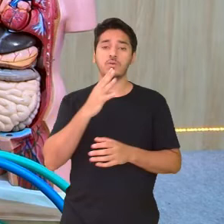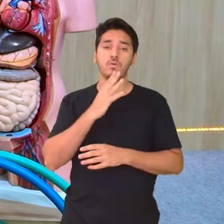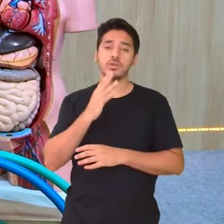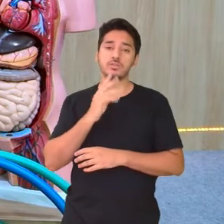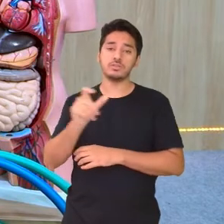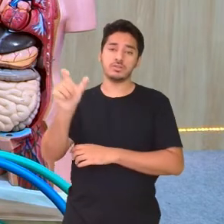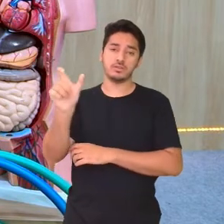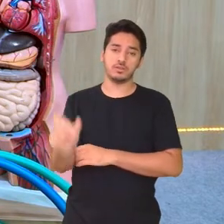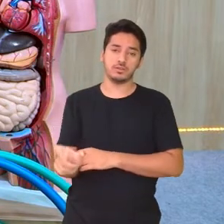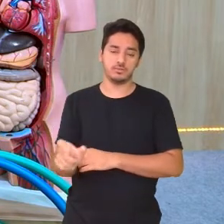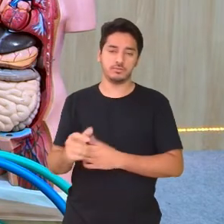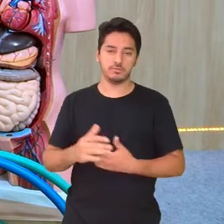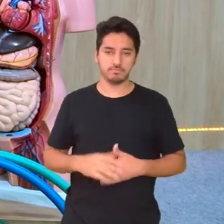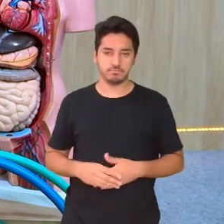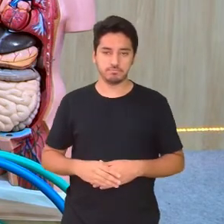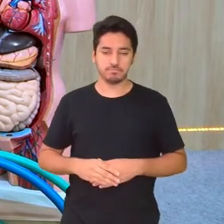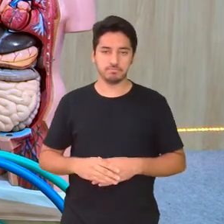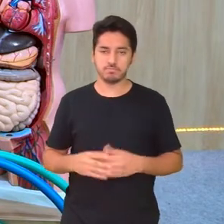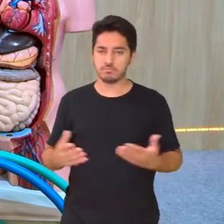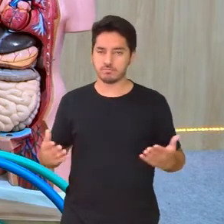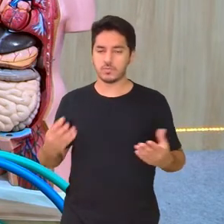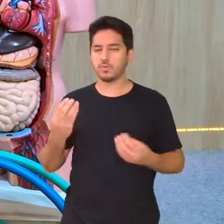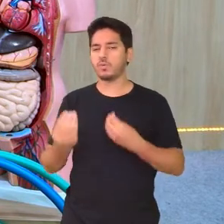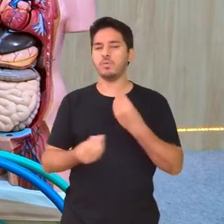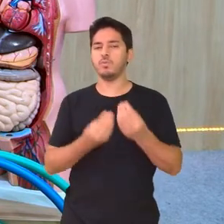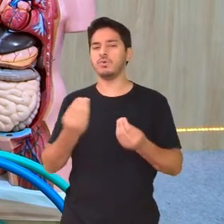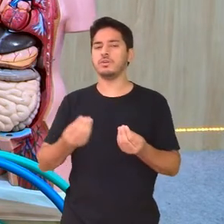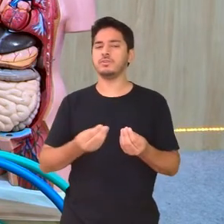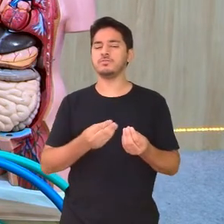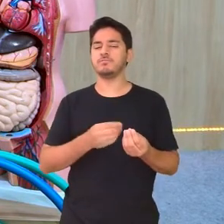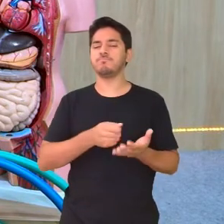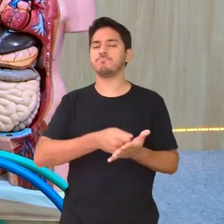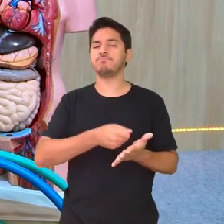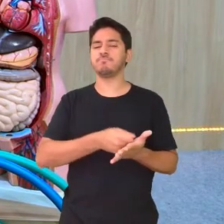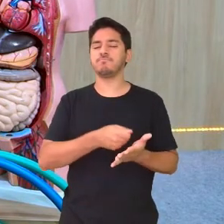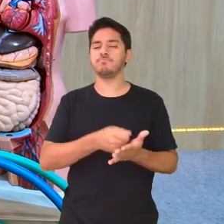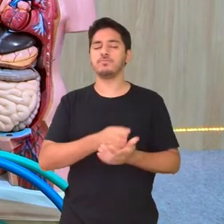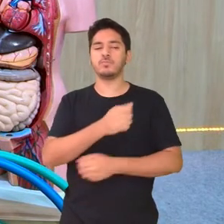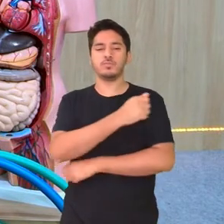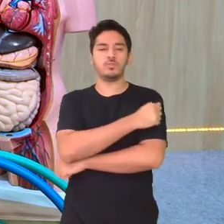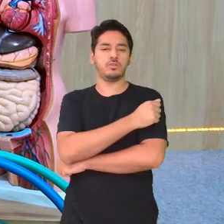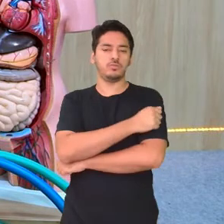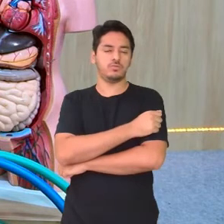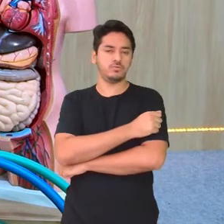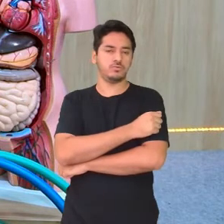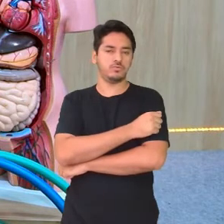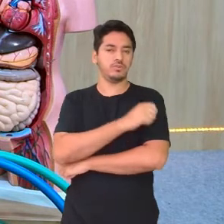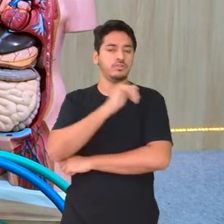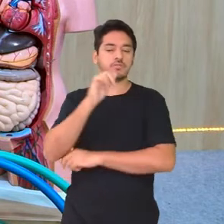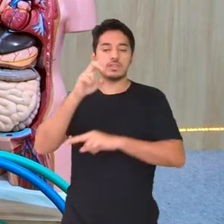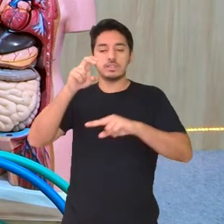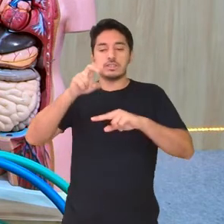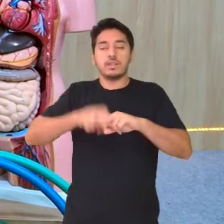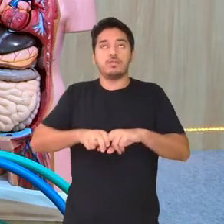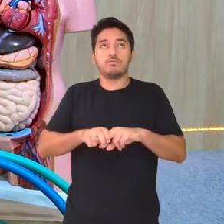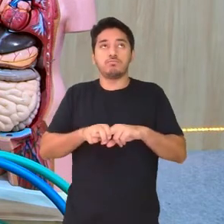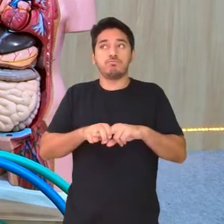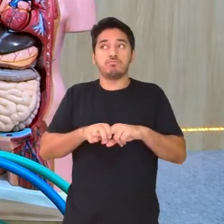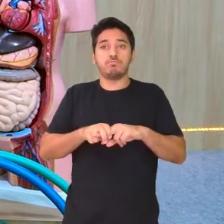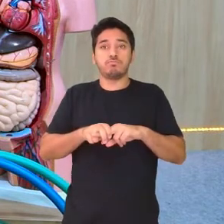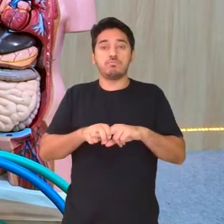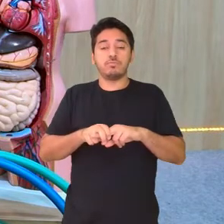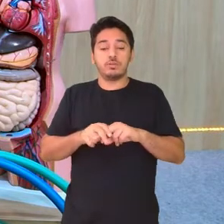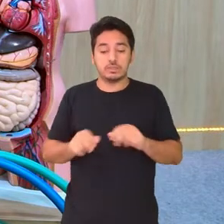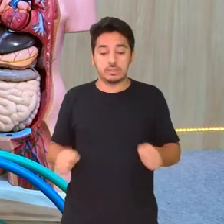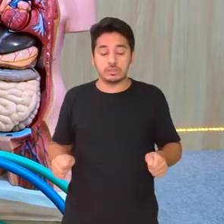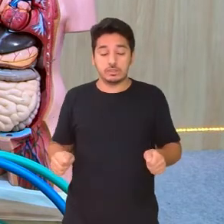o estudante. Então, como é esse comprometimento dele? Se ele fica todo sentadinho ali,